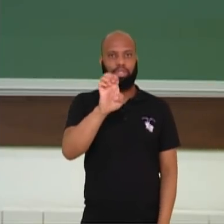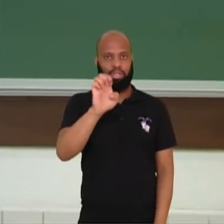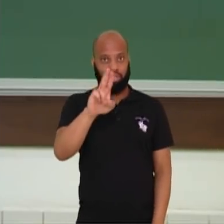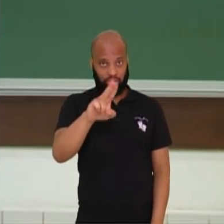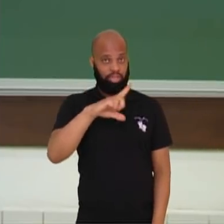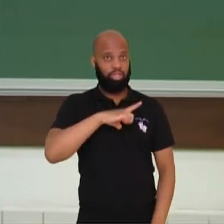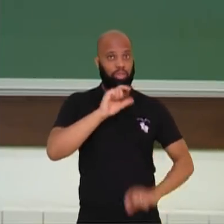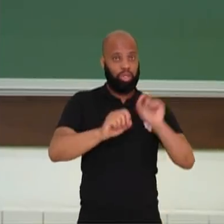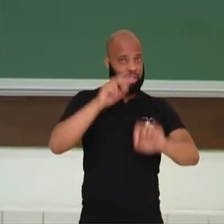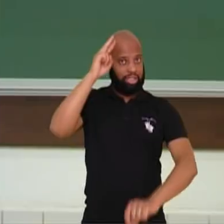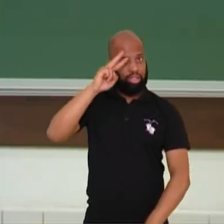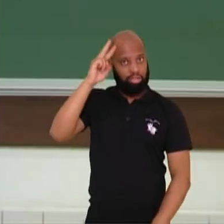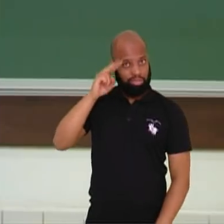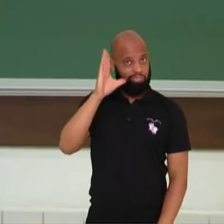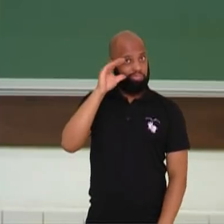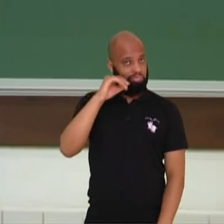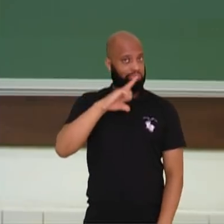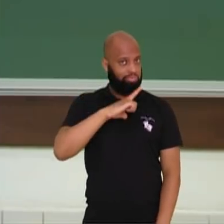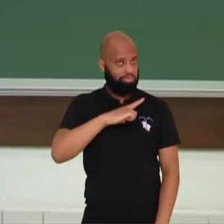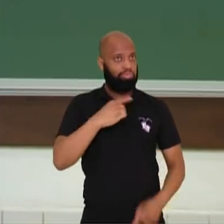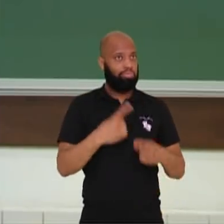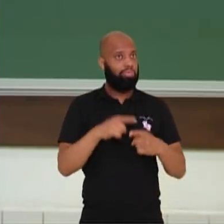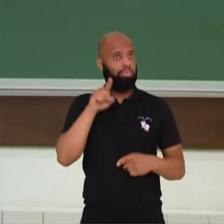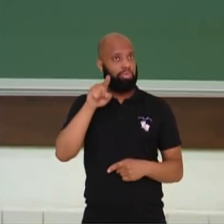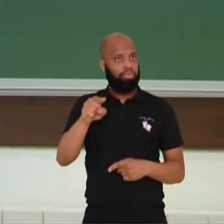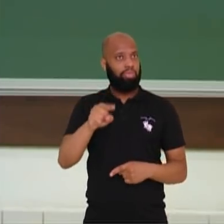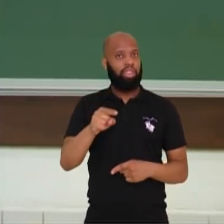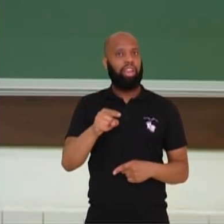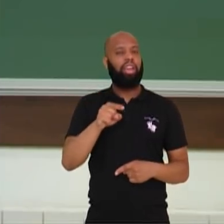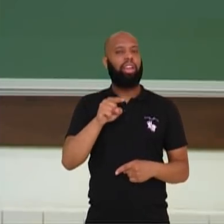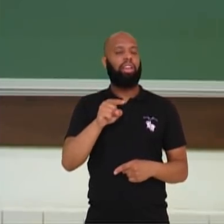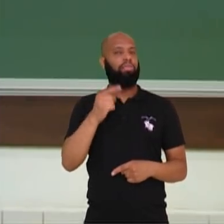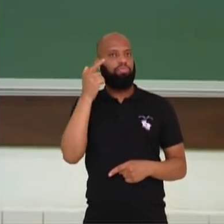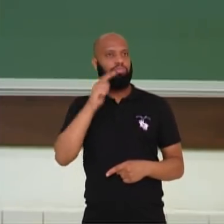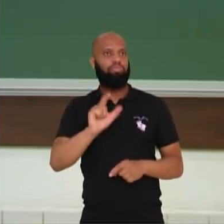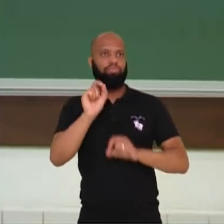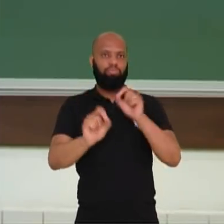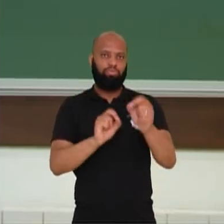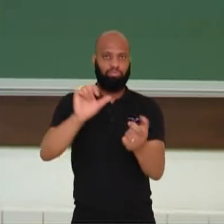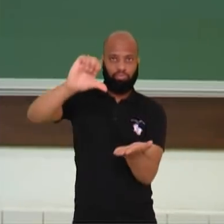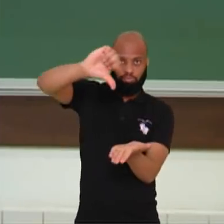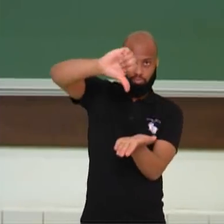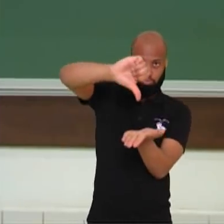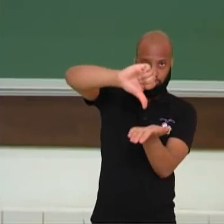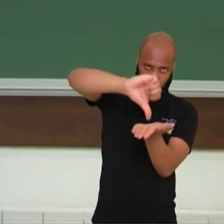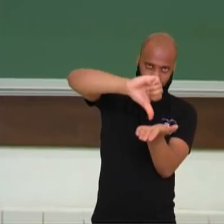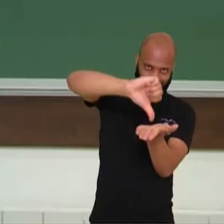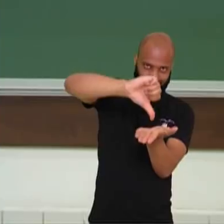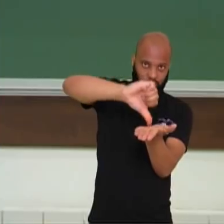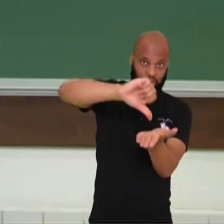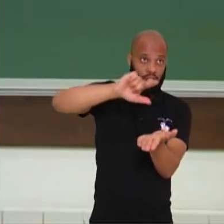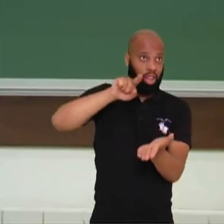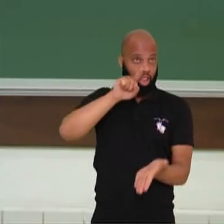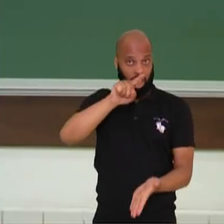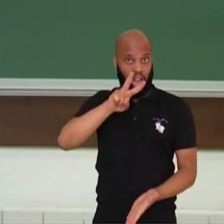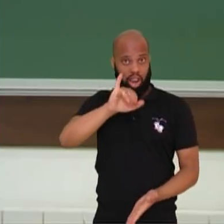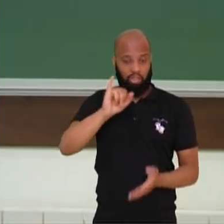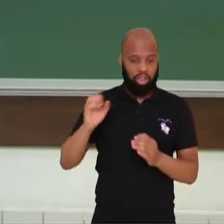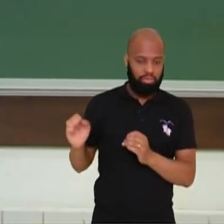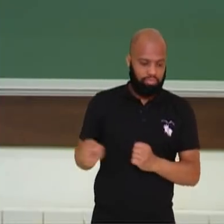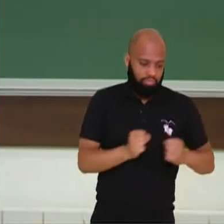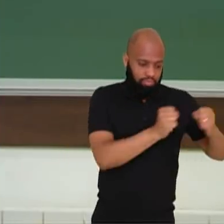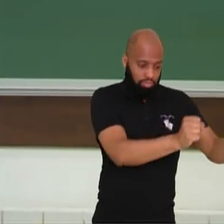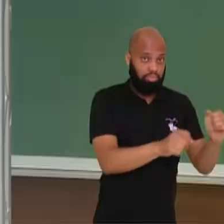tem uma história bastante curiosa. Teseu era o herdeiro do trono de Atenas. Atenas sofria muito com a seguinte situação. Veja